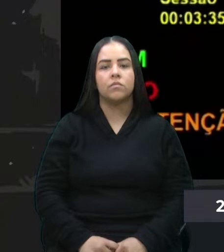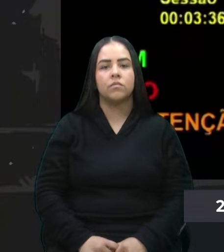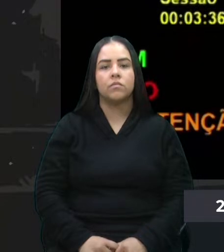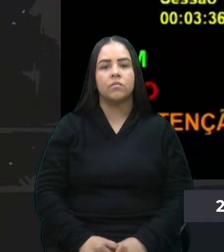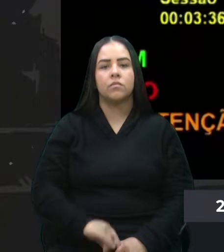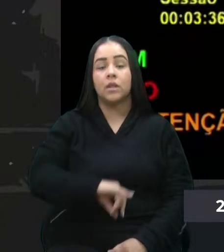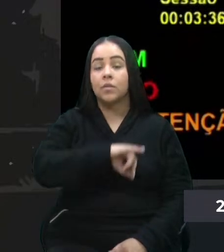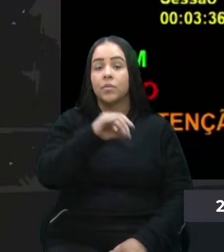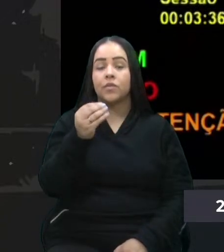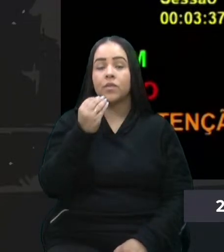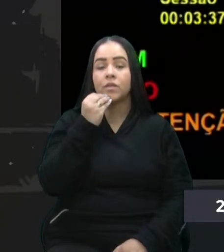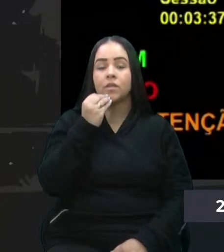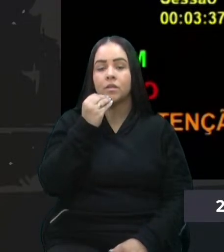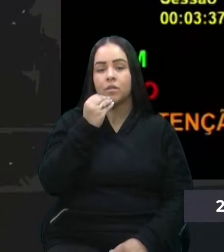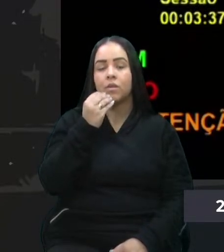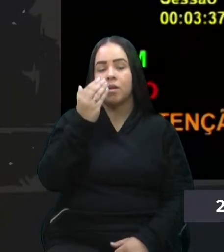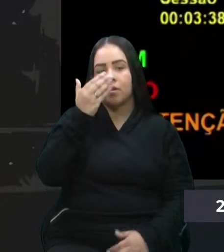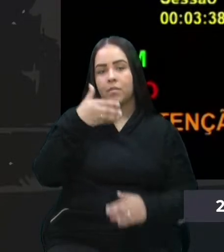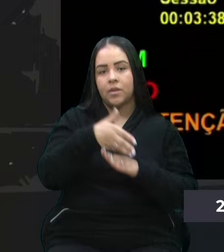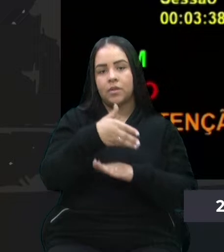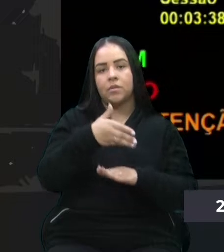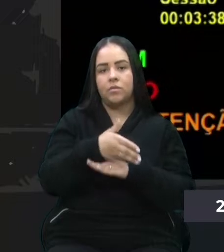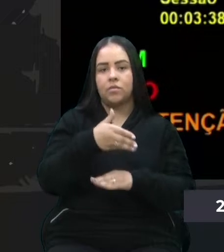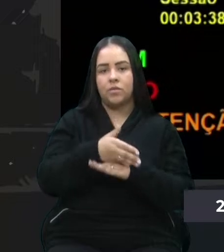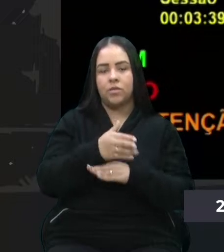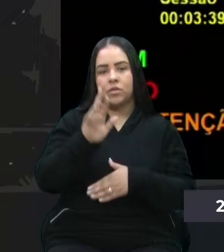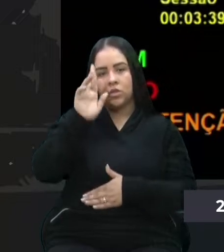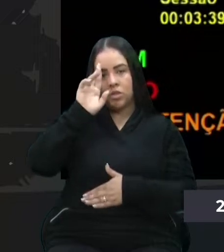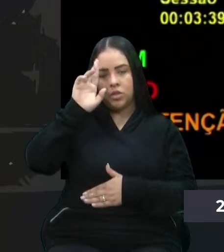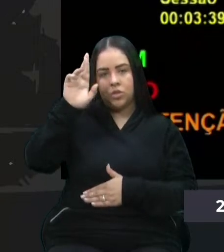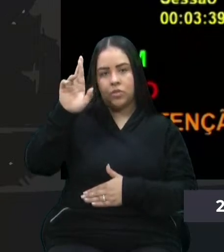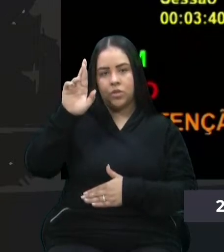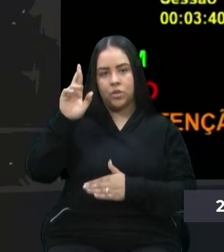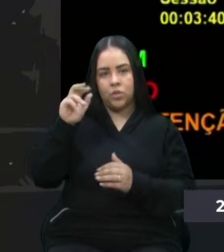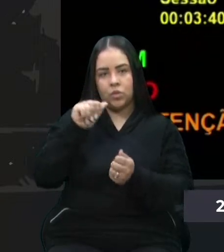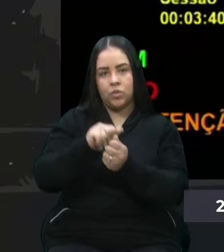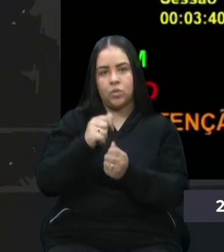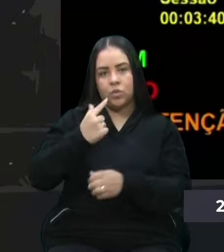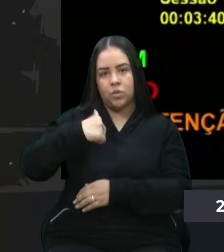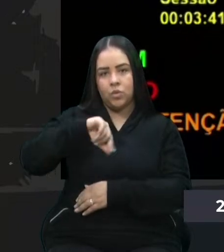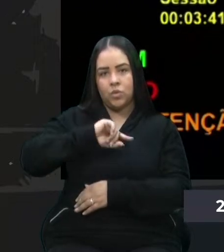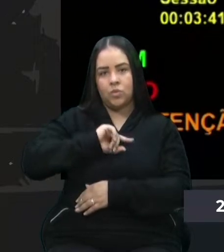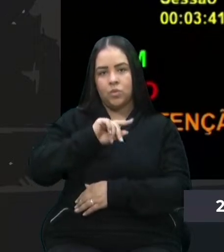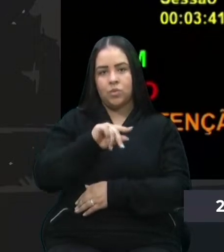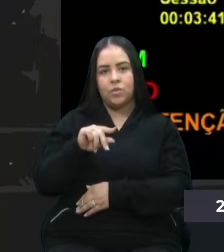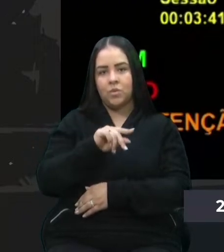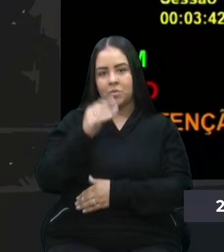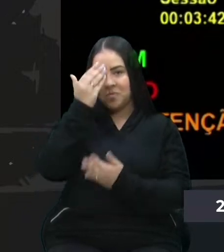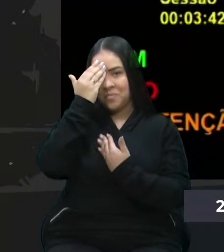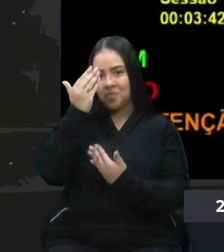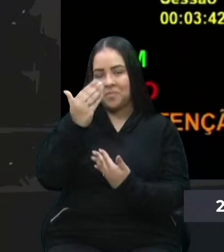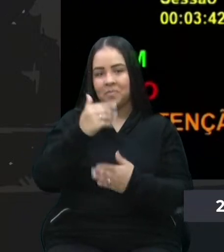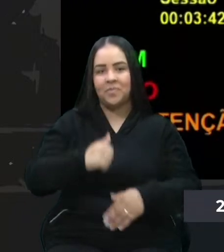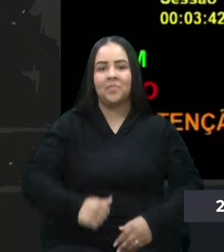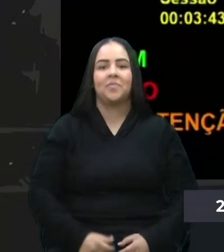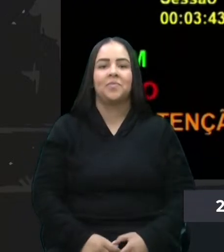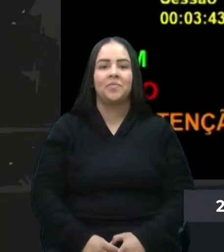Aproveitamos e agradecemos também a presença das diretoras que estão aqui acompanhando, professoras. Muito obrigada.